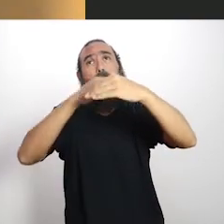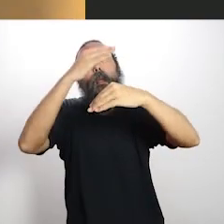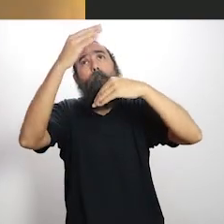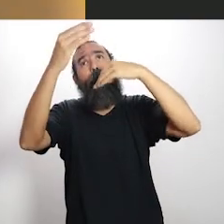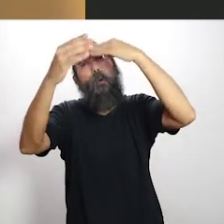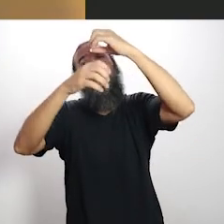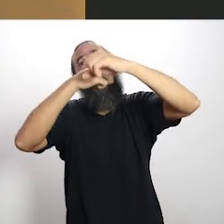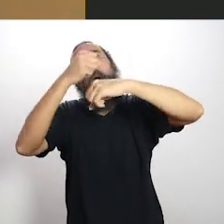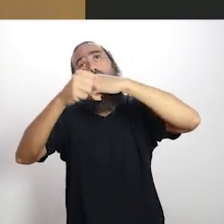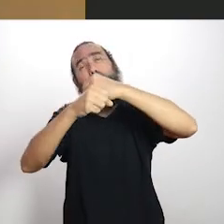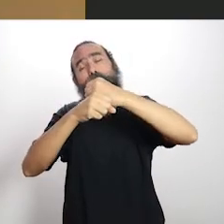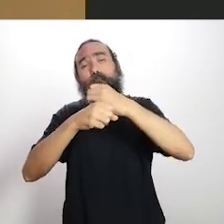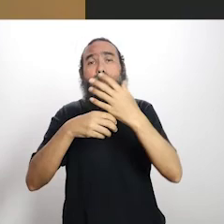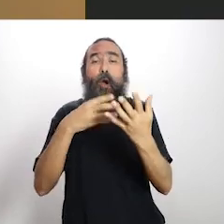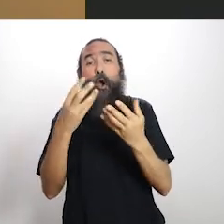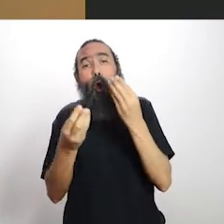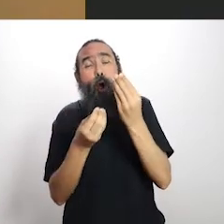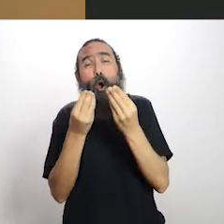recursos